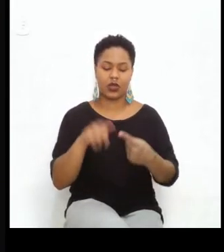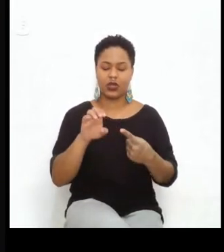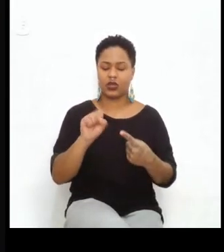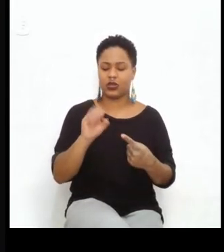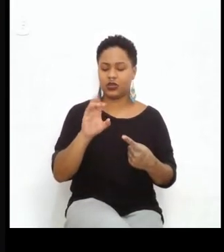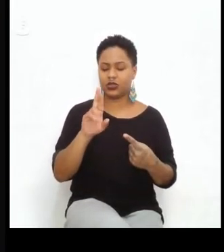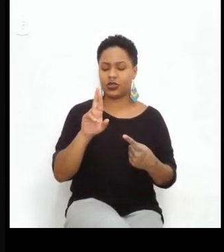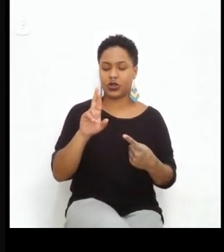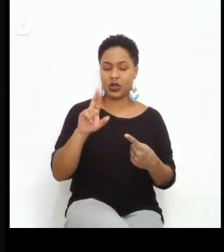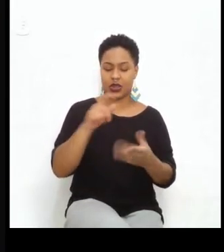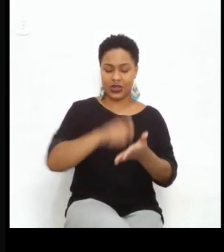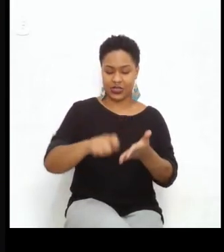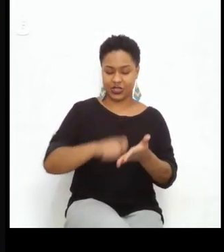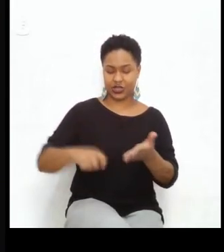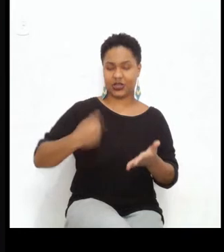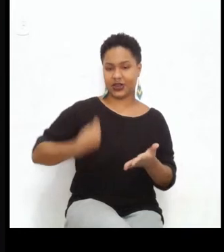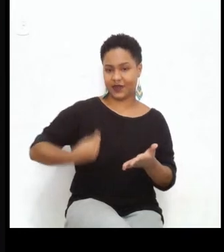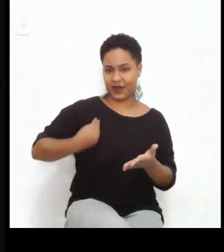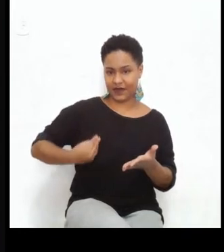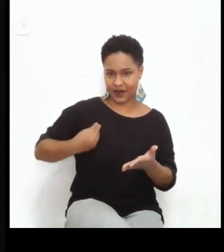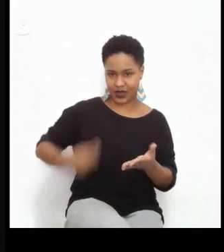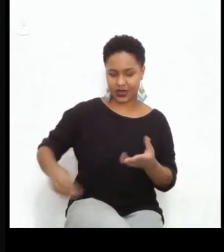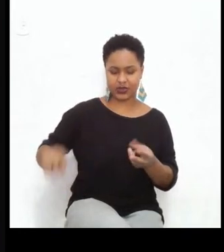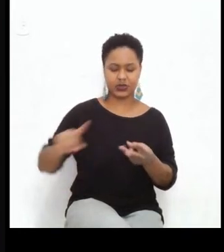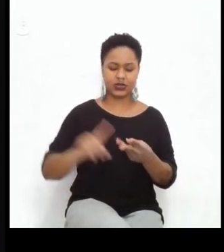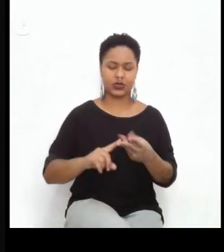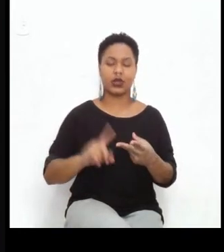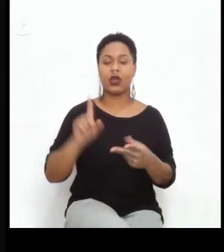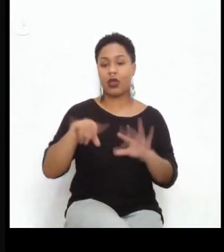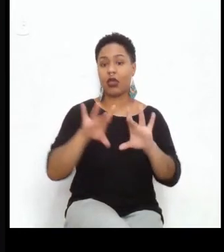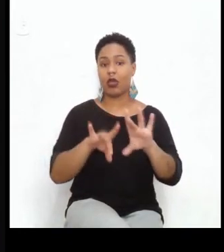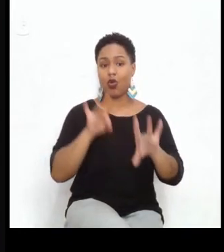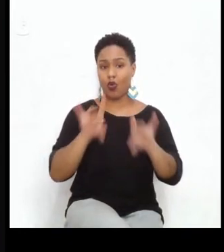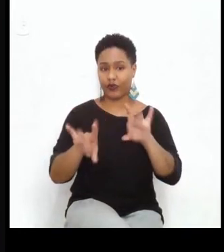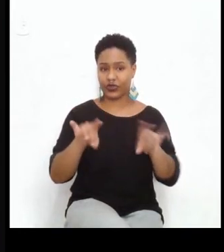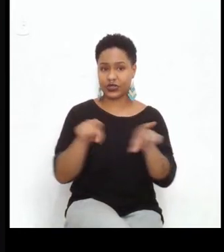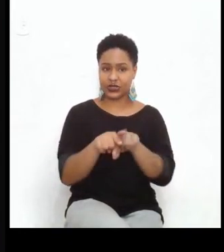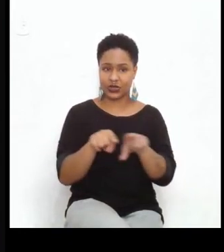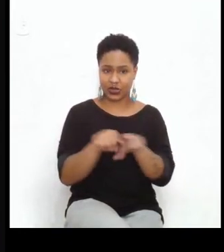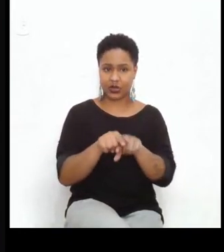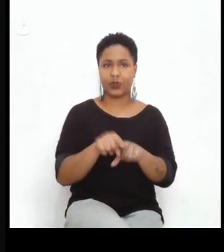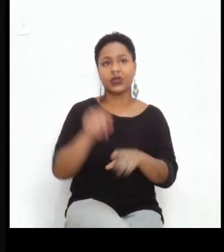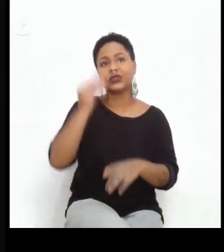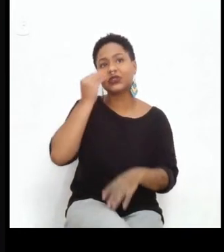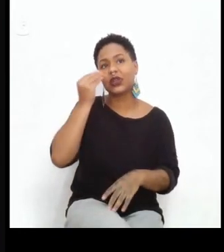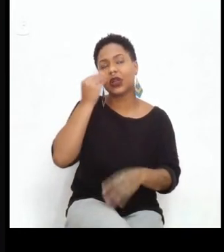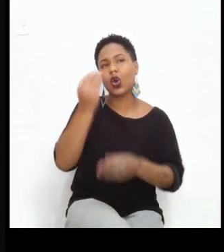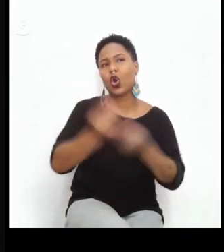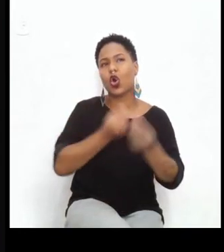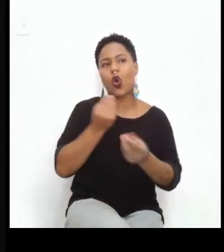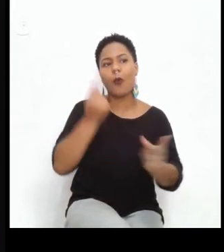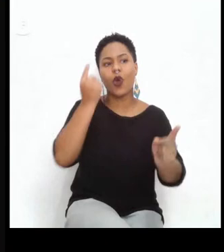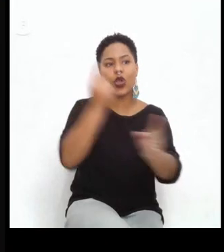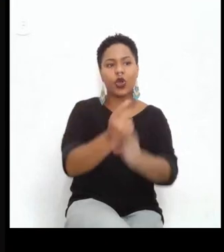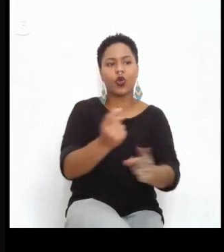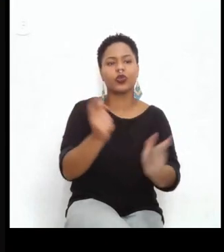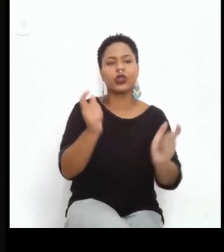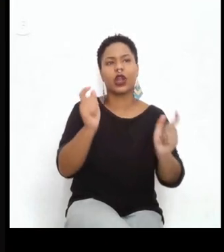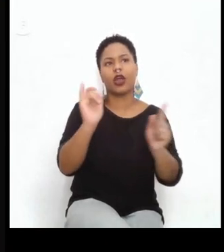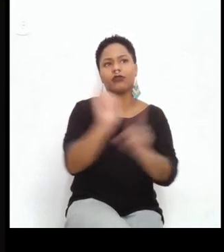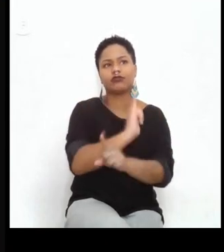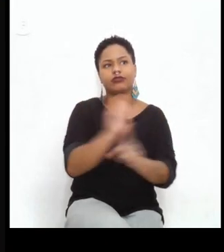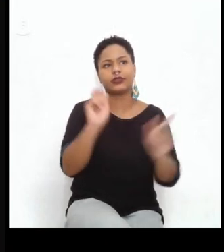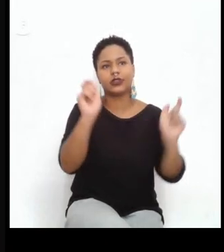foi uma oficina também de novo tentando encontrar formatos possíveis que a gente possa